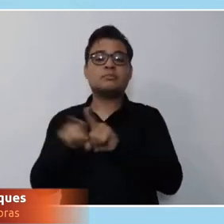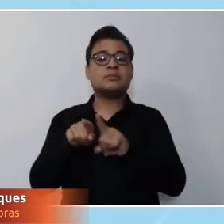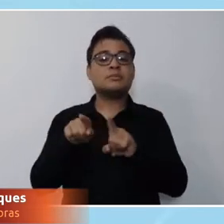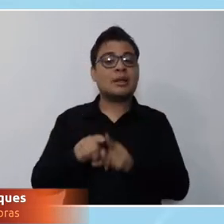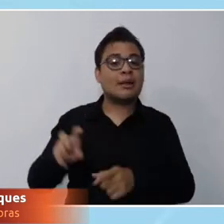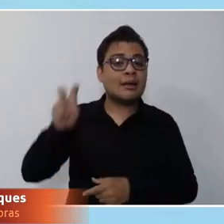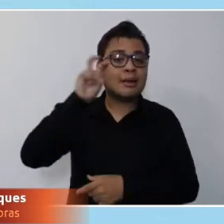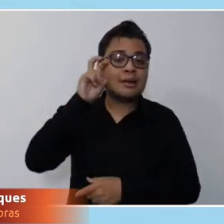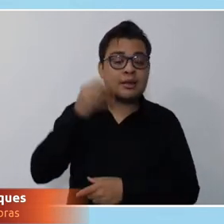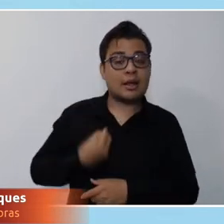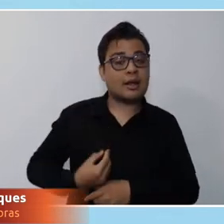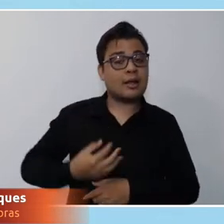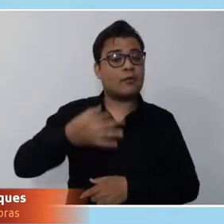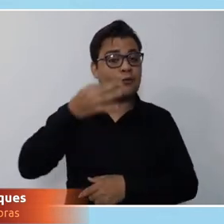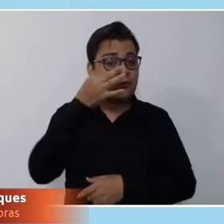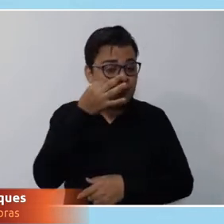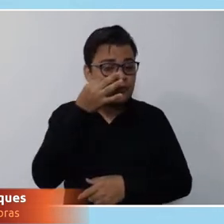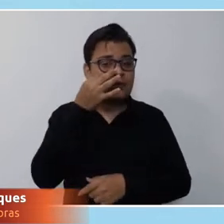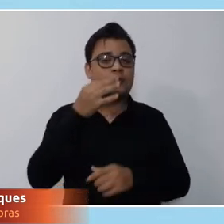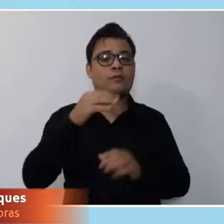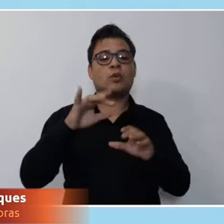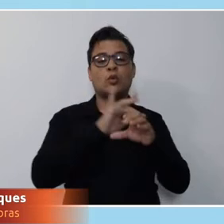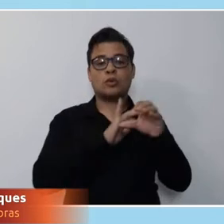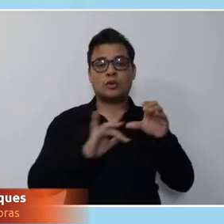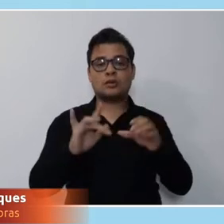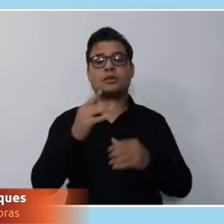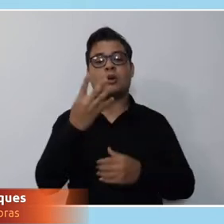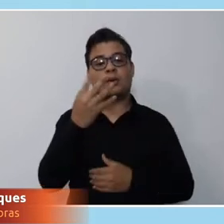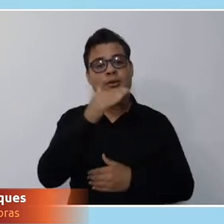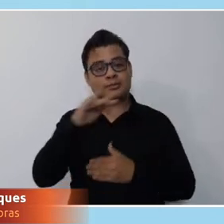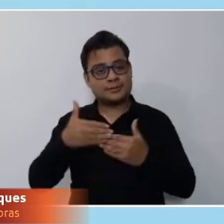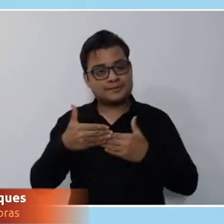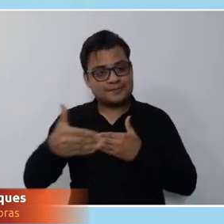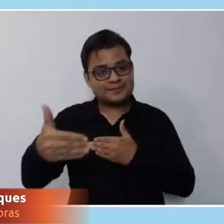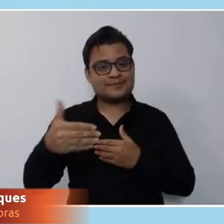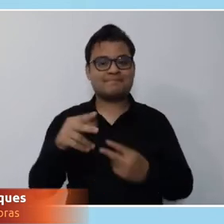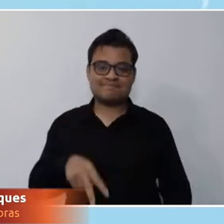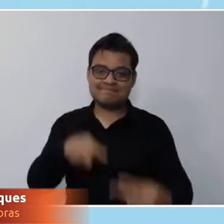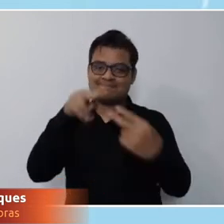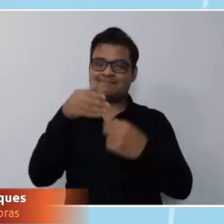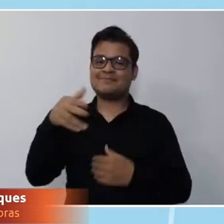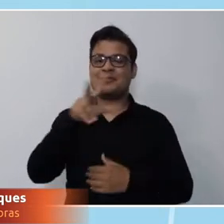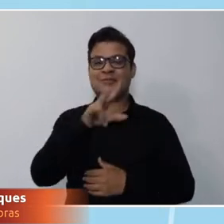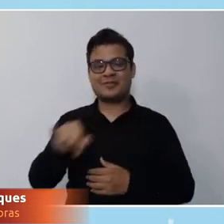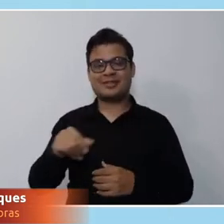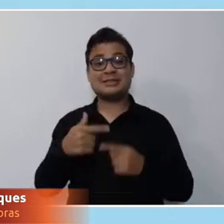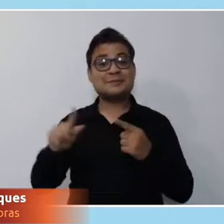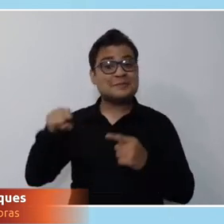vivo, a partir das 4:30 da tarde. Até lá! Até semana que vem!